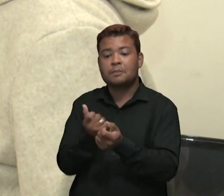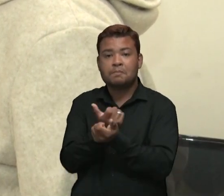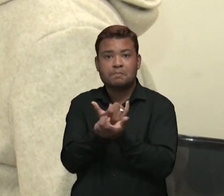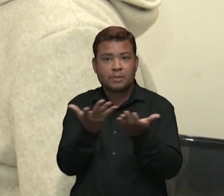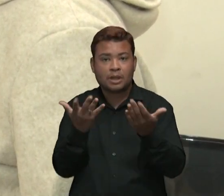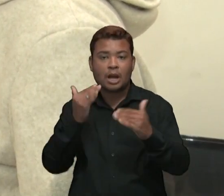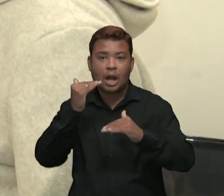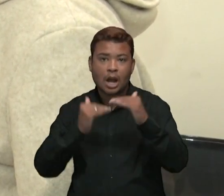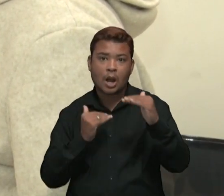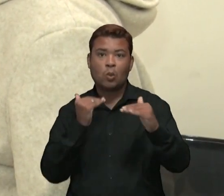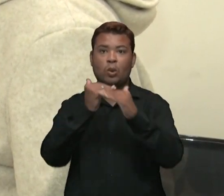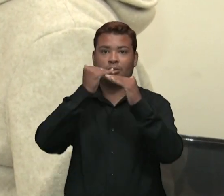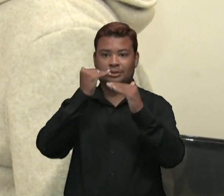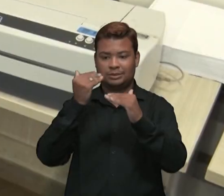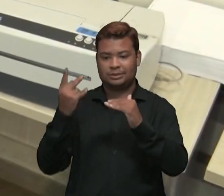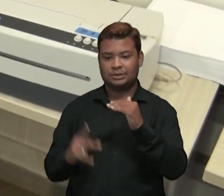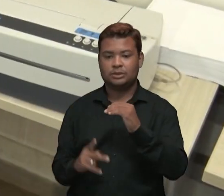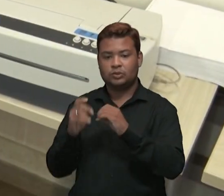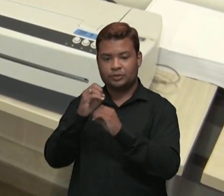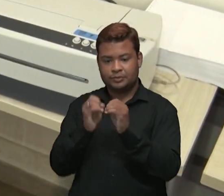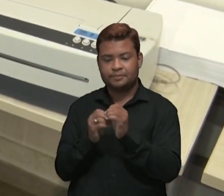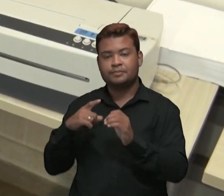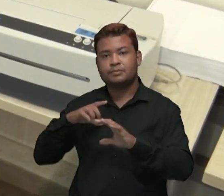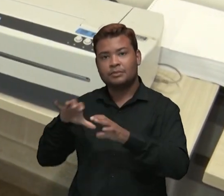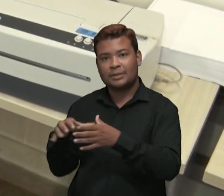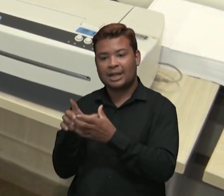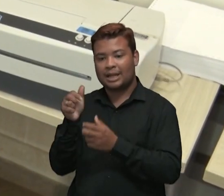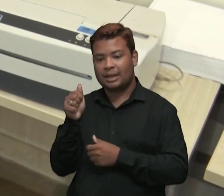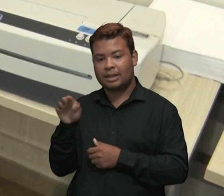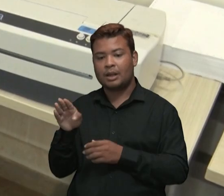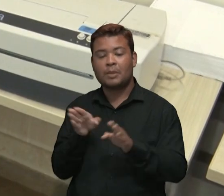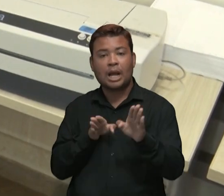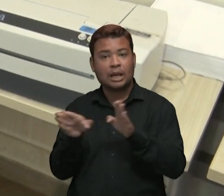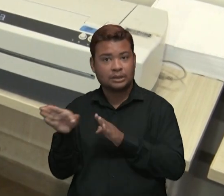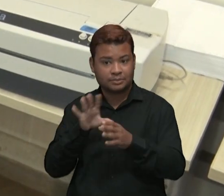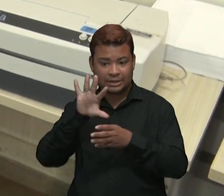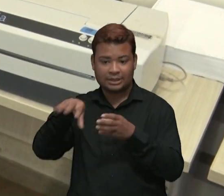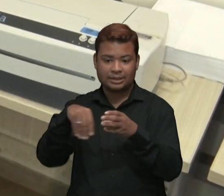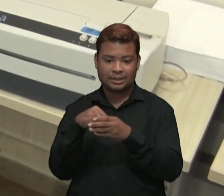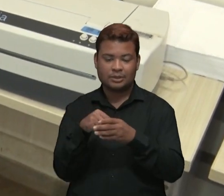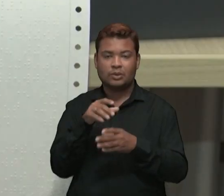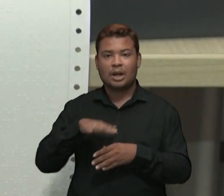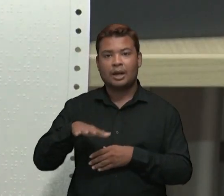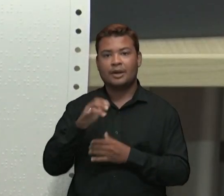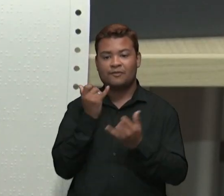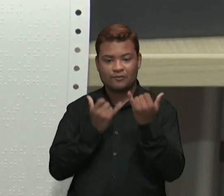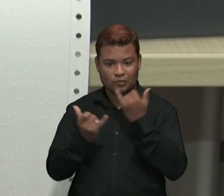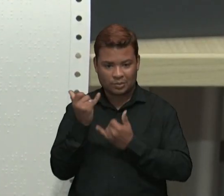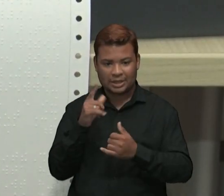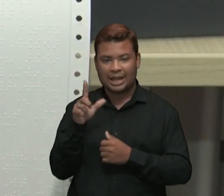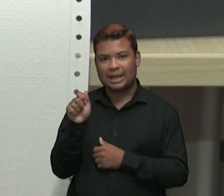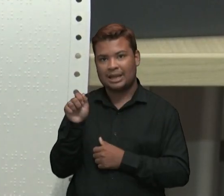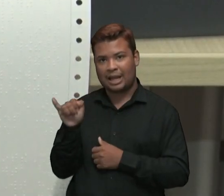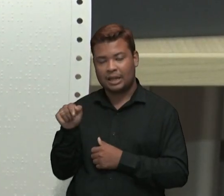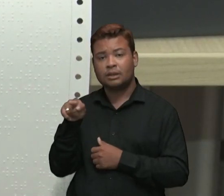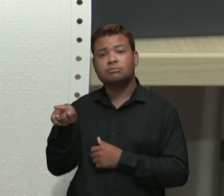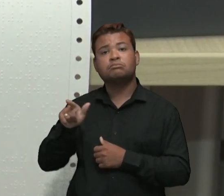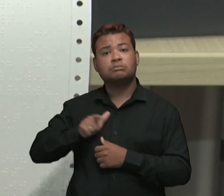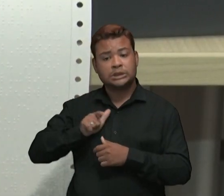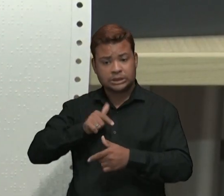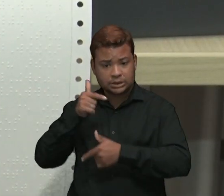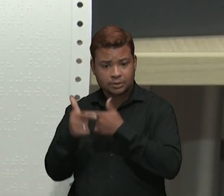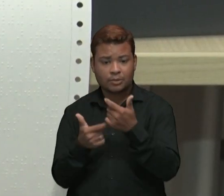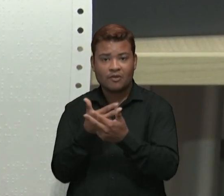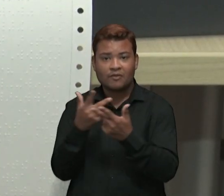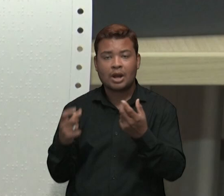de igualdade na UFG, o Laboratório de Acessibilidade Informacional, LAI, oferece serviços que